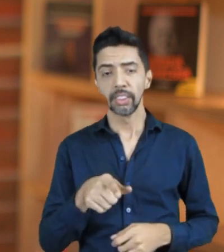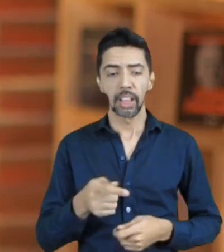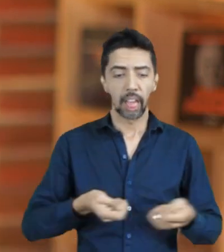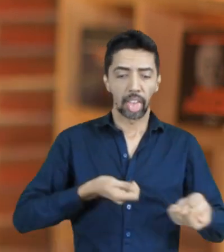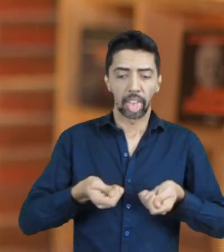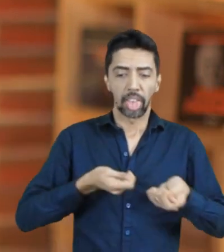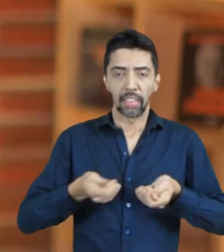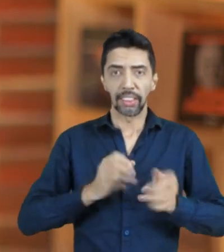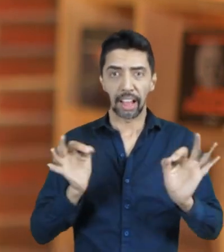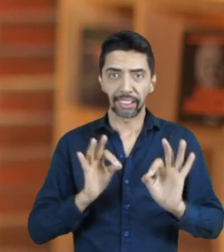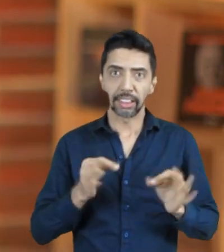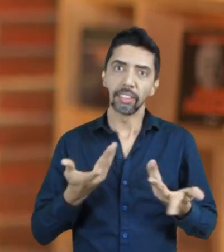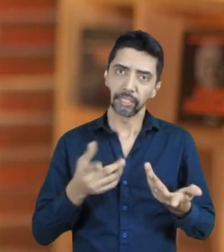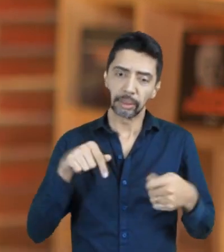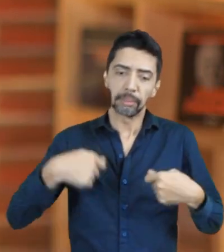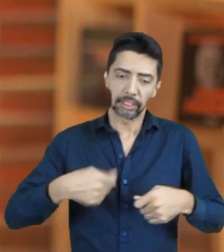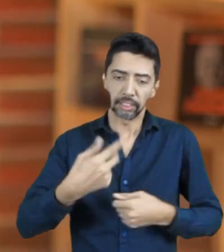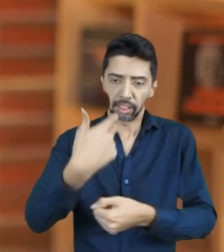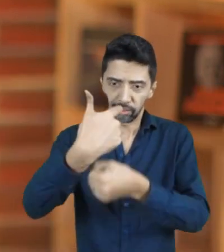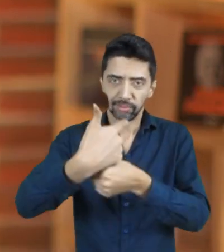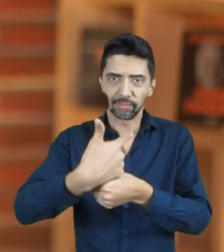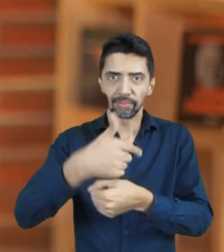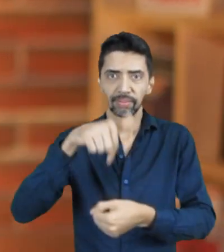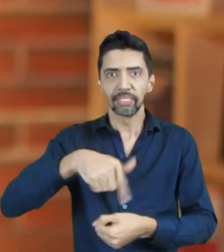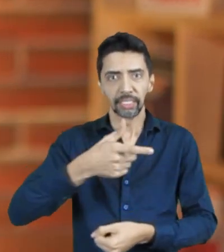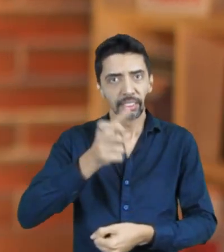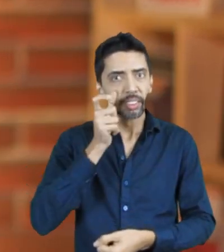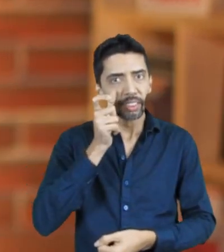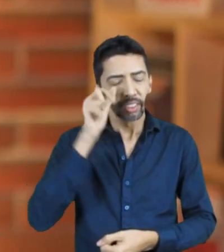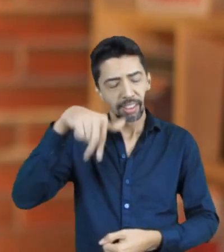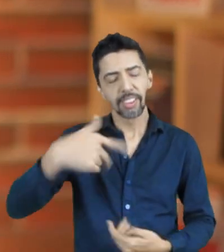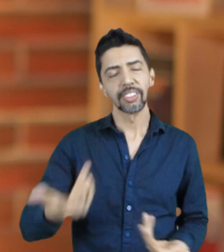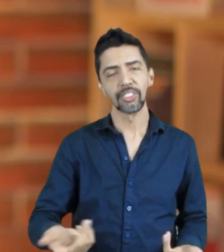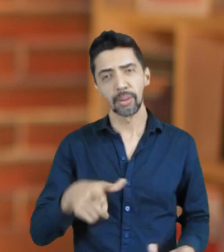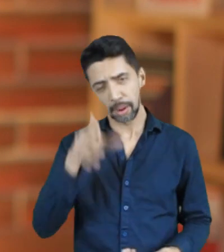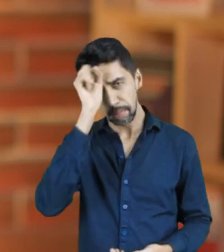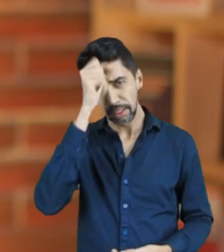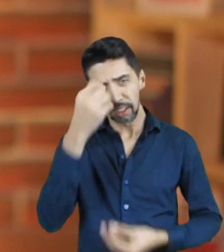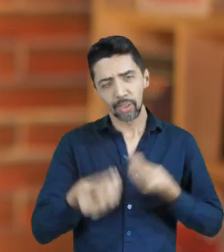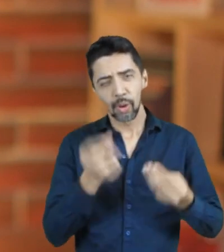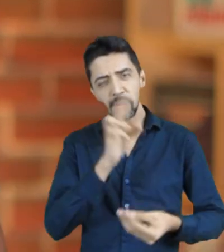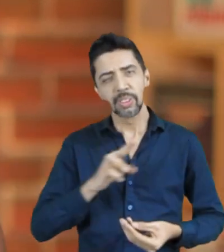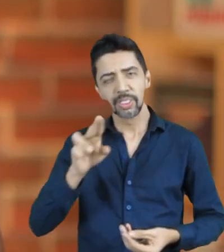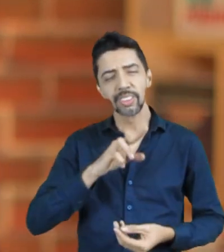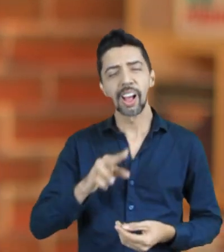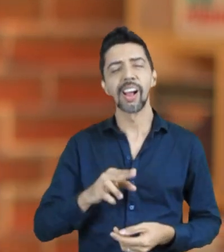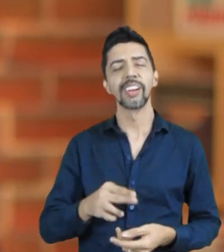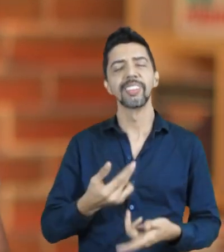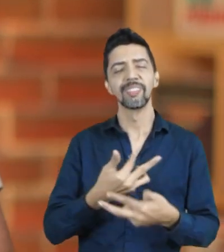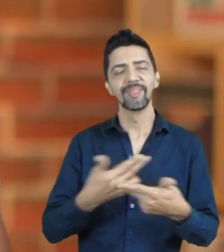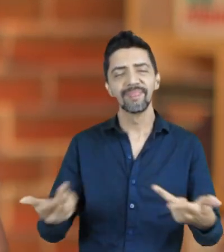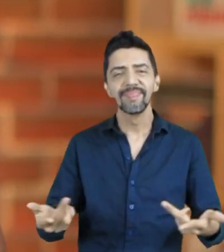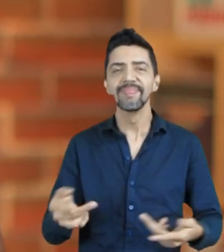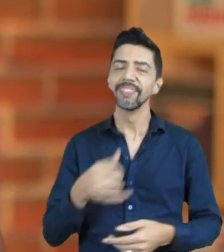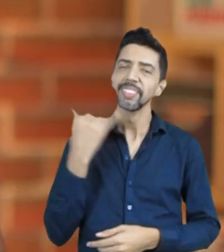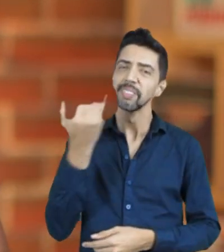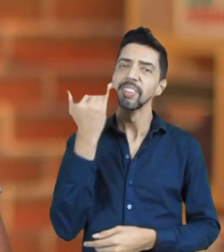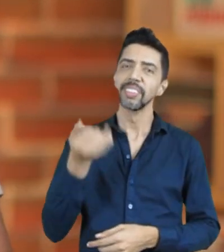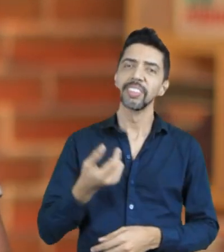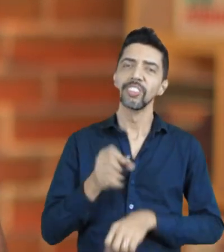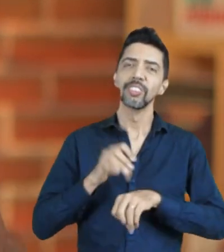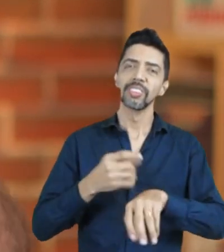controlou ainda por isso você tá aqui né pra aprender a usar esses recursos esses meios tão importantes que a educação financeira